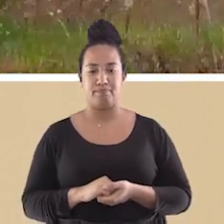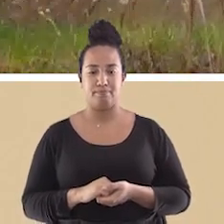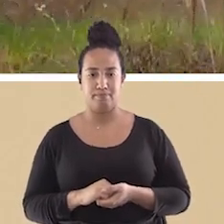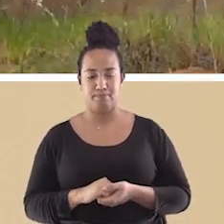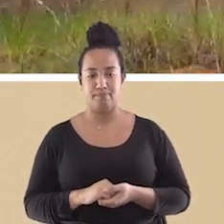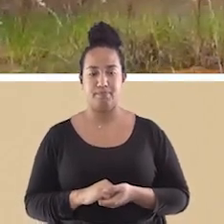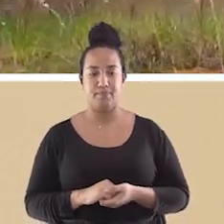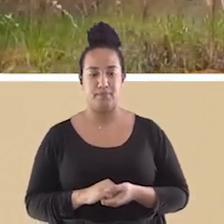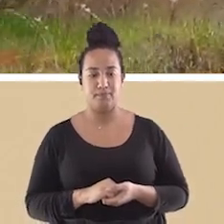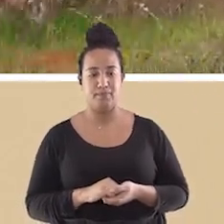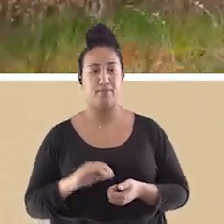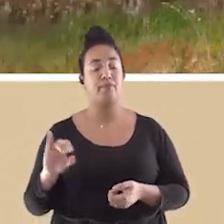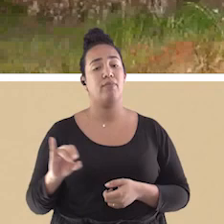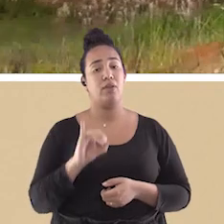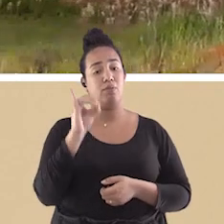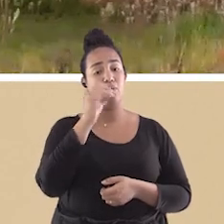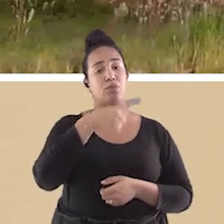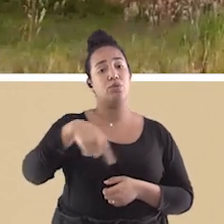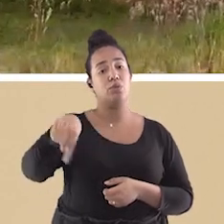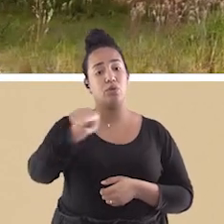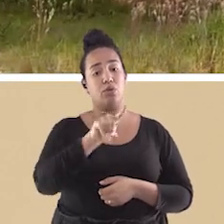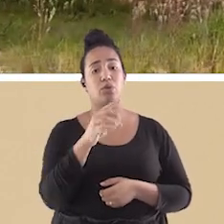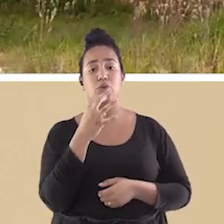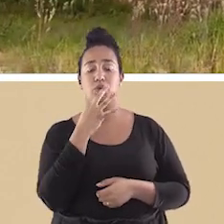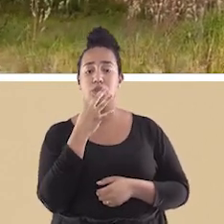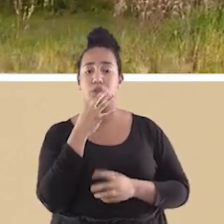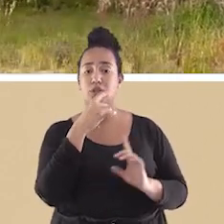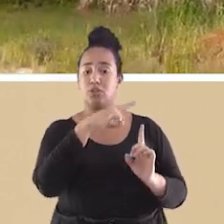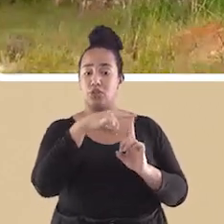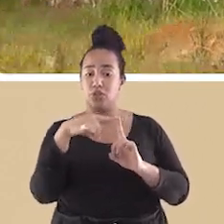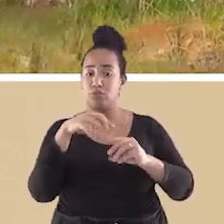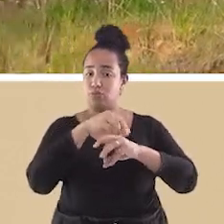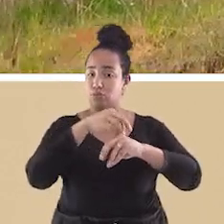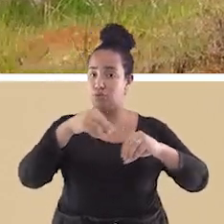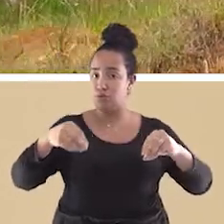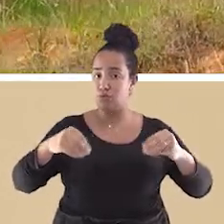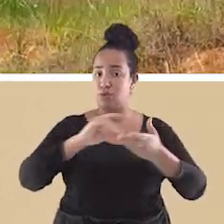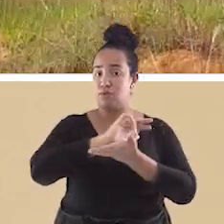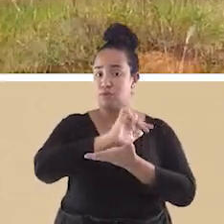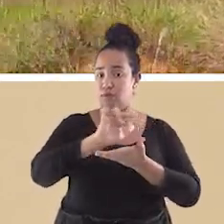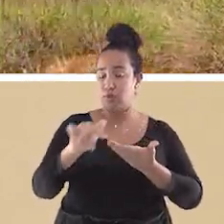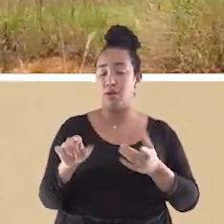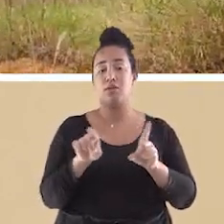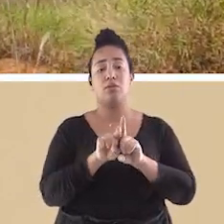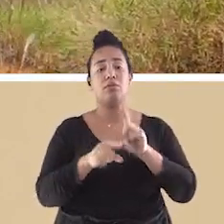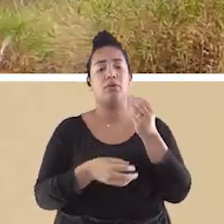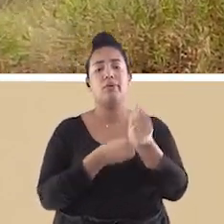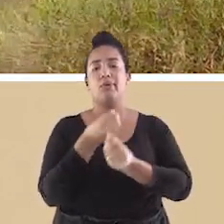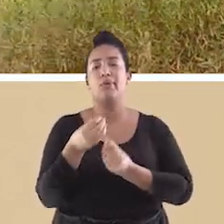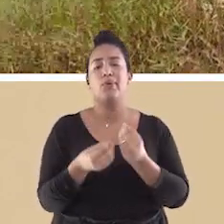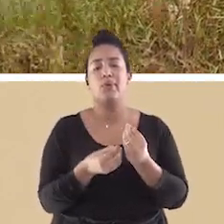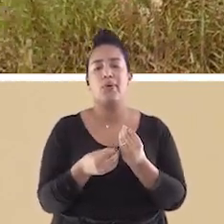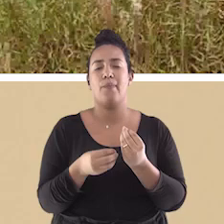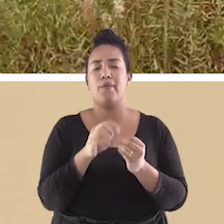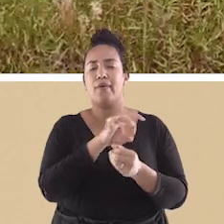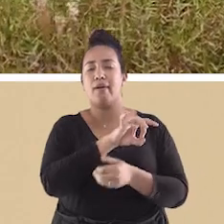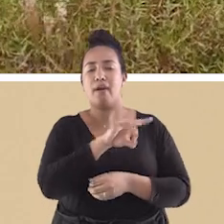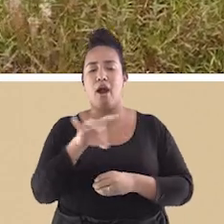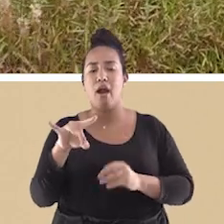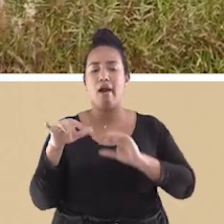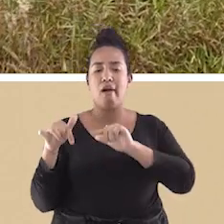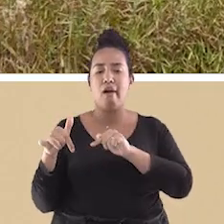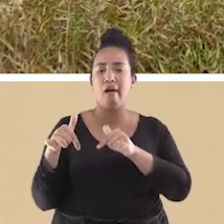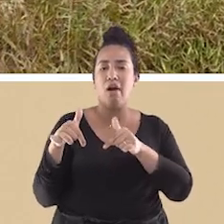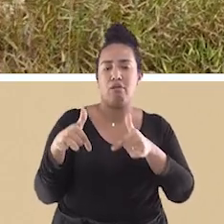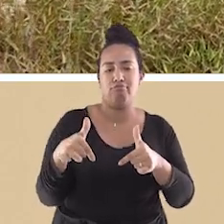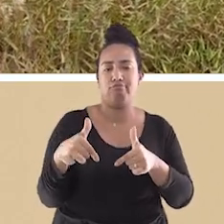A importância da gente conhecer o tipo do solo, o tipo de solo e como é que ele responde ao longo do